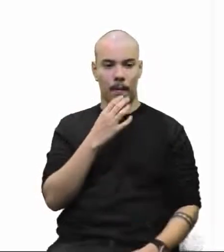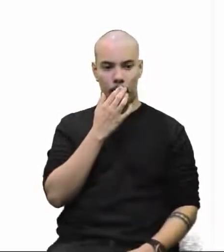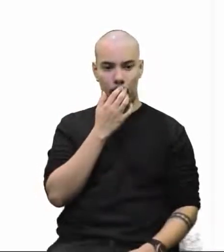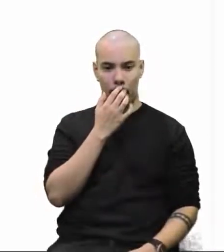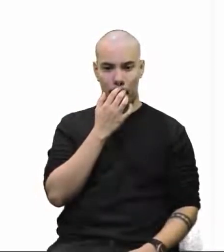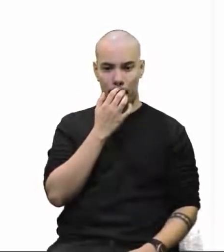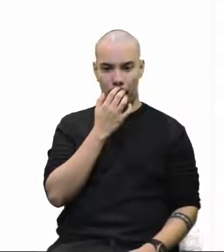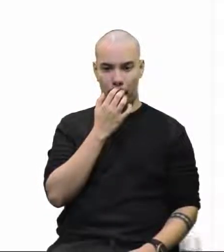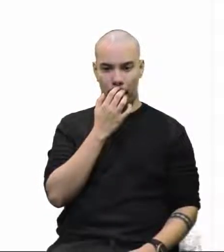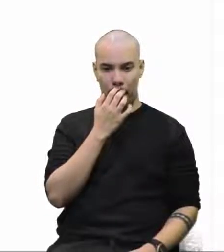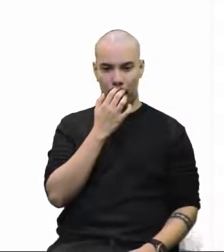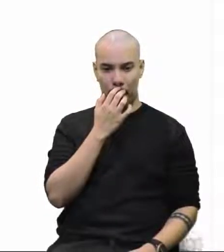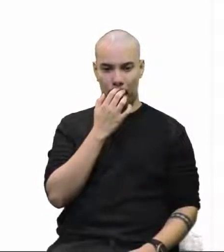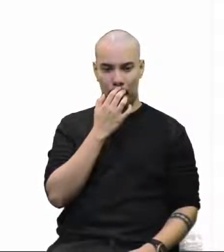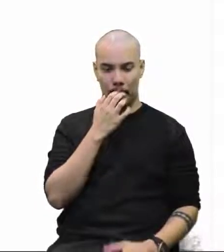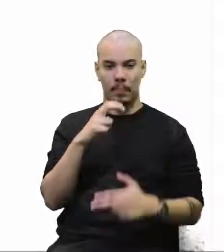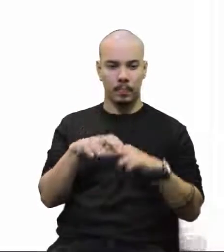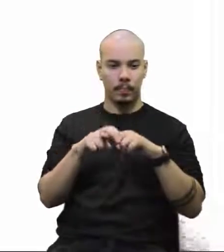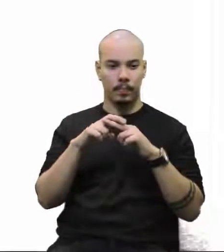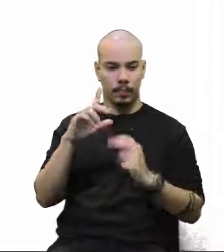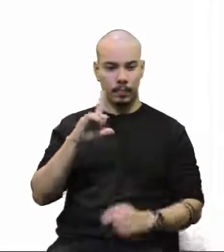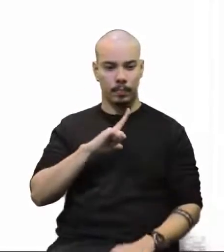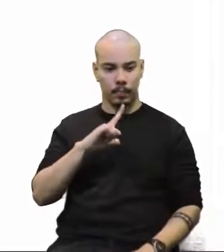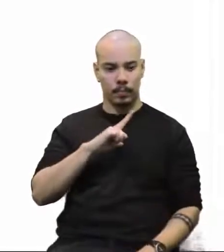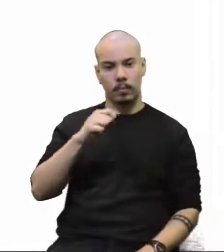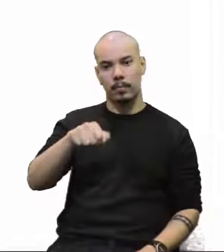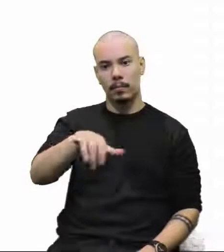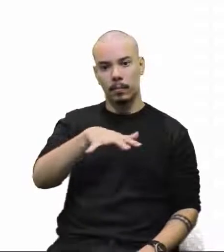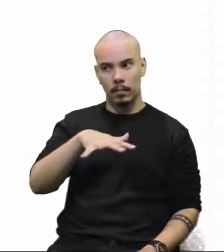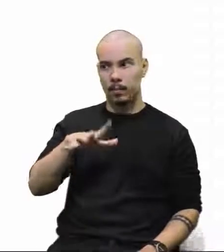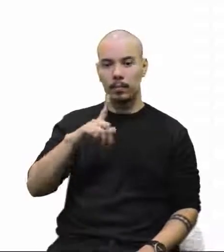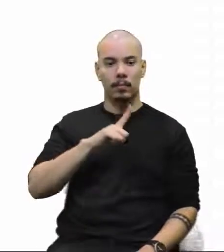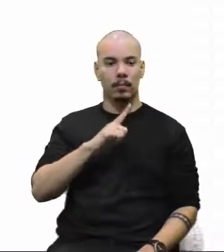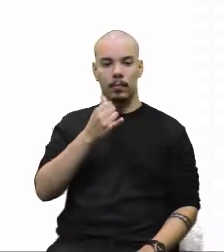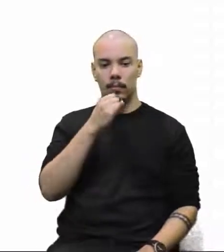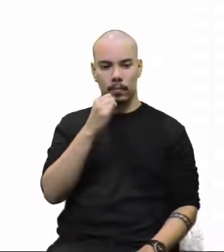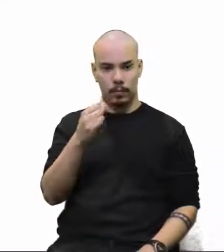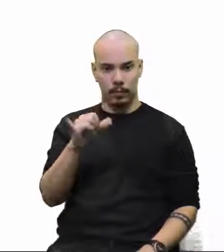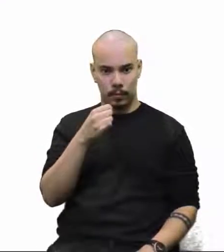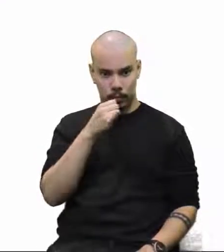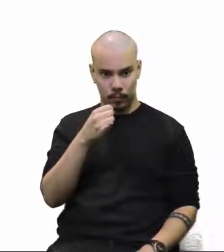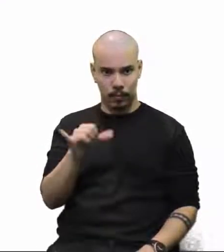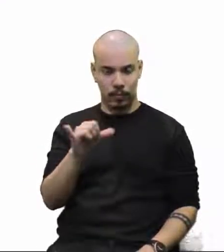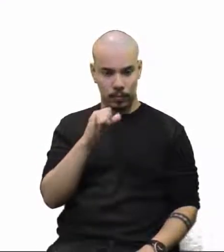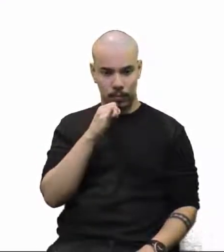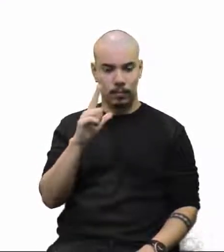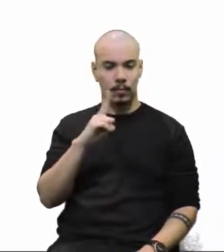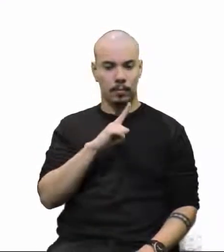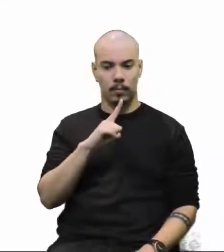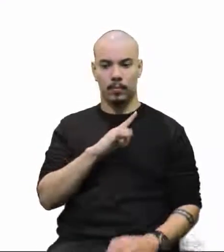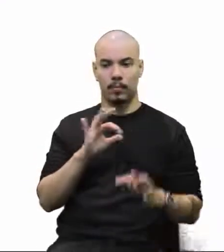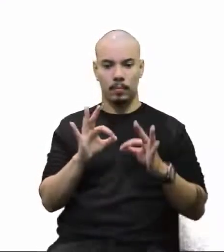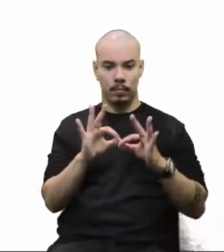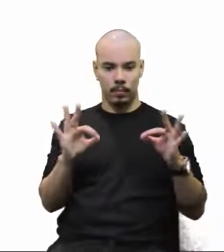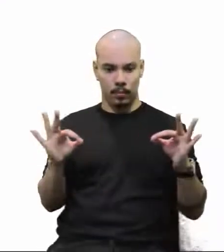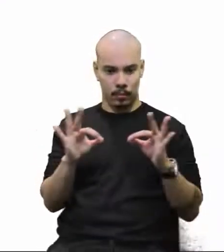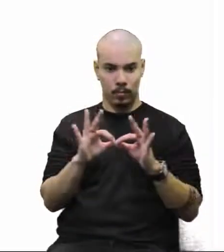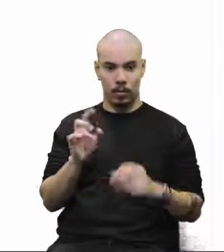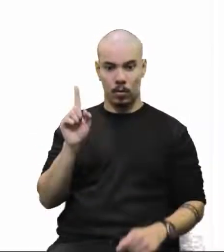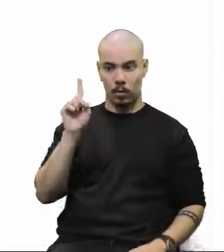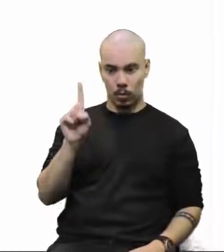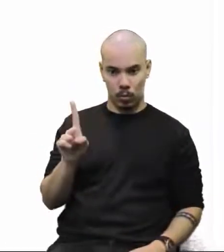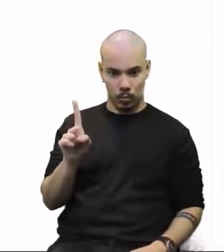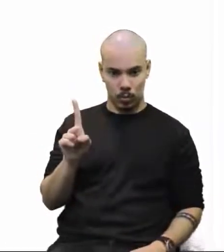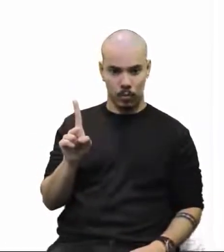no 14. Então, aqui eu tenho o campo, a corrente, o comprimento, tá certo. O comprimento é 1, só